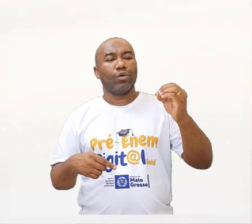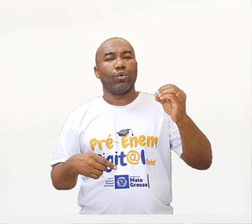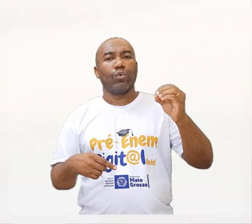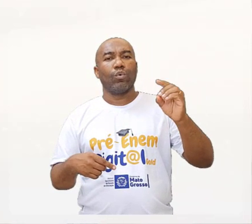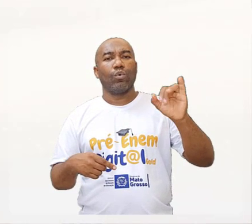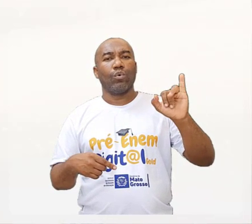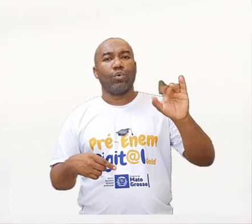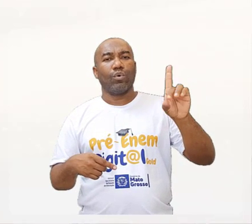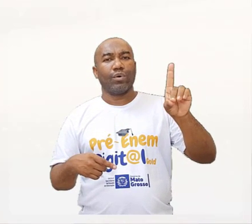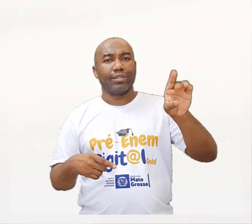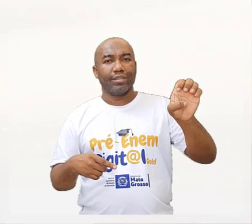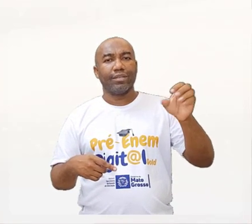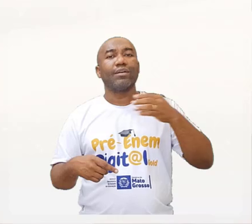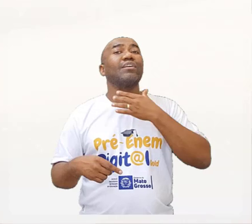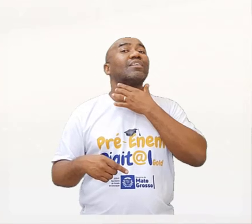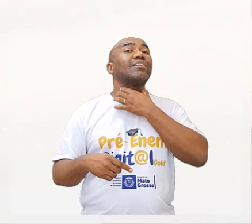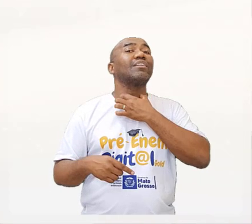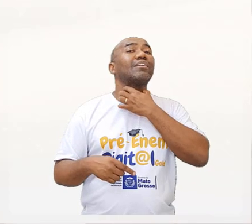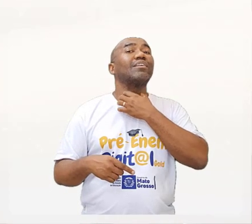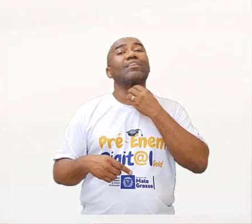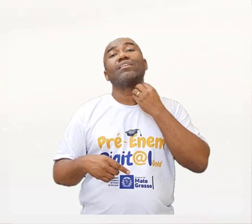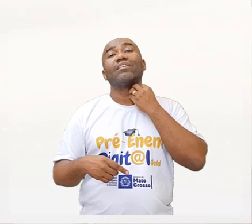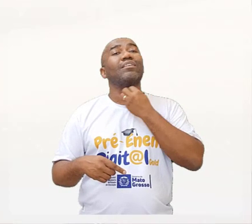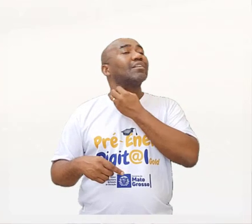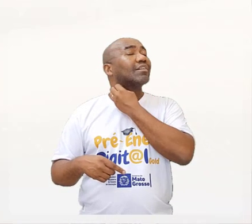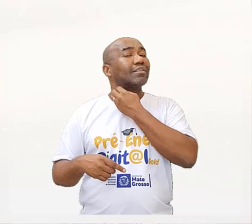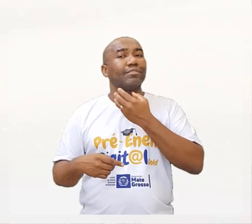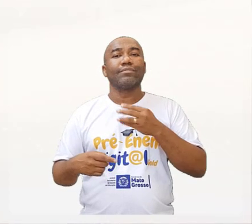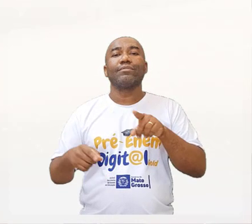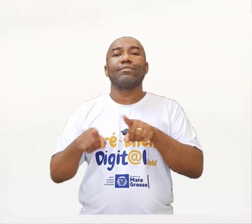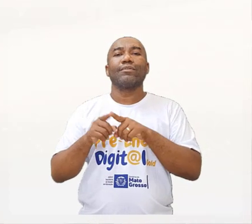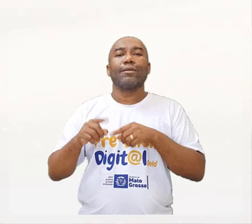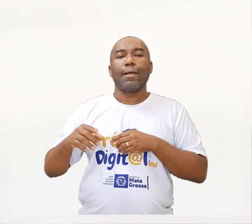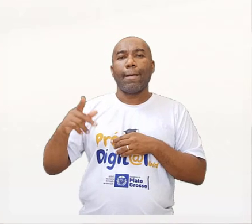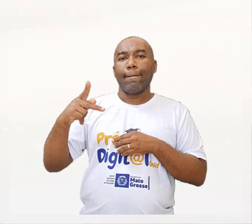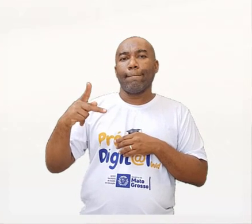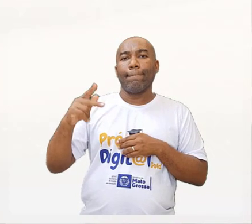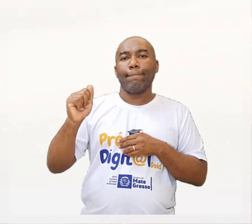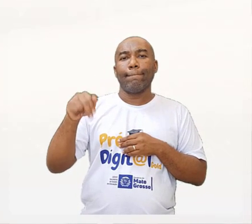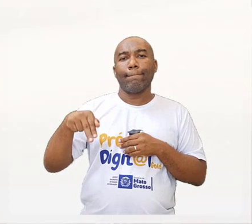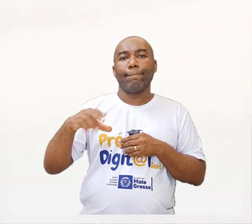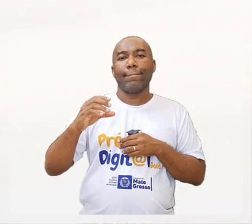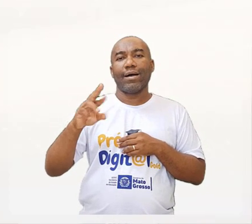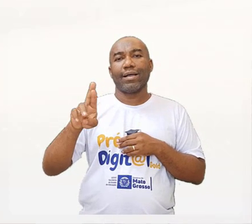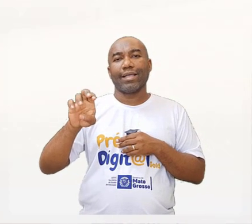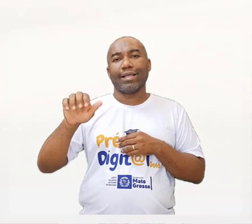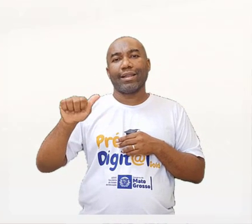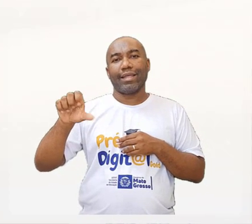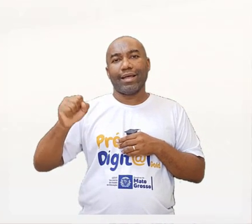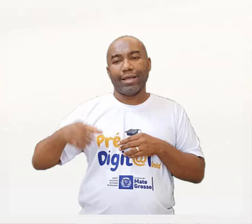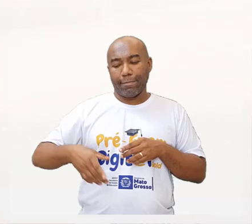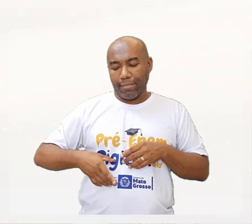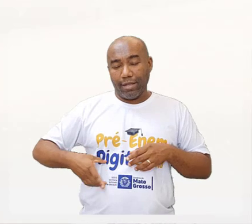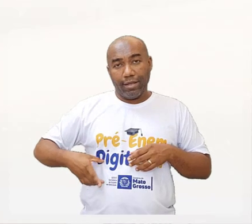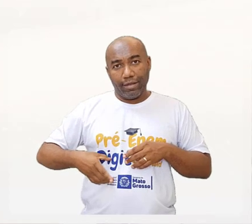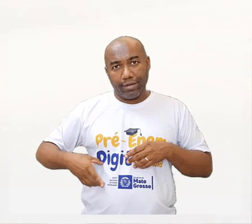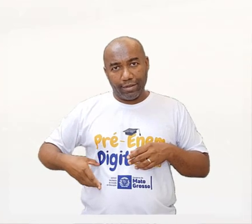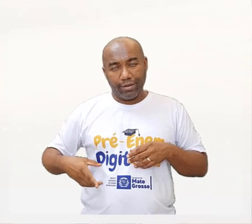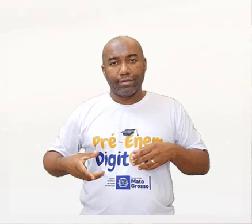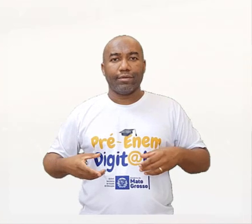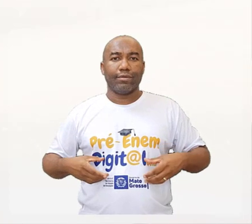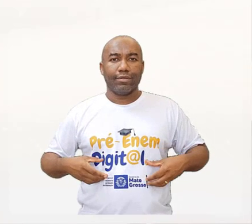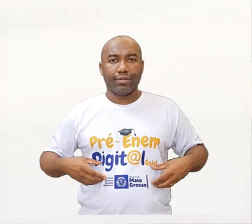região do pescoço. Nós temos o pâncreas. As glândulas que ficam sobre